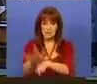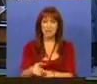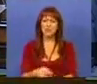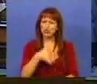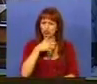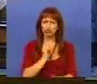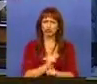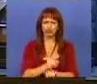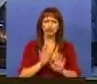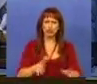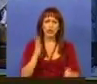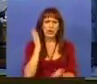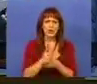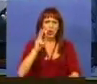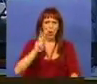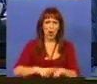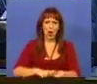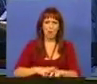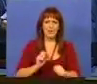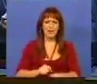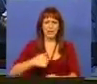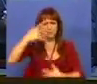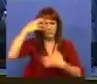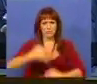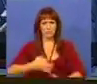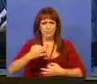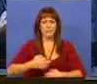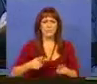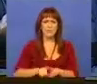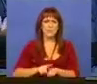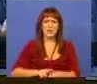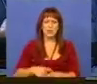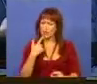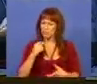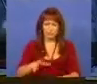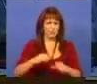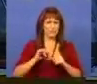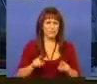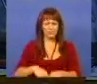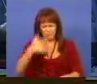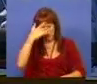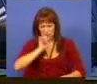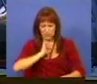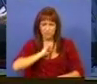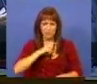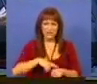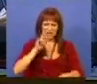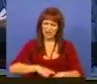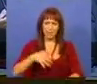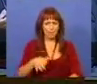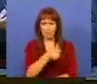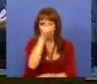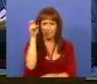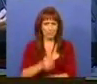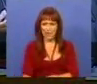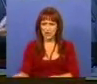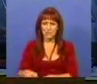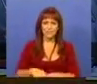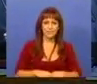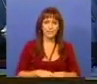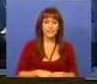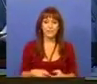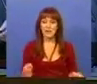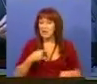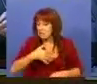já referido, mantém-se a pena de prisão disciplinar, o que é totalmente inadmissível, a nosso ver, em tempo de paz.